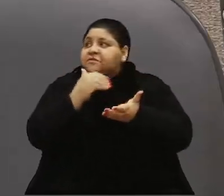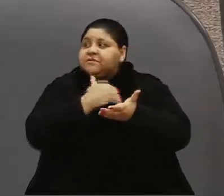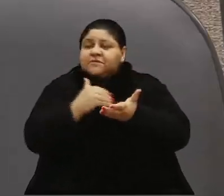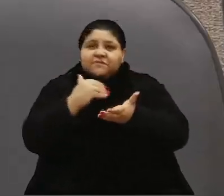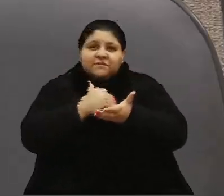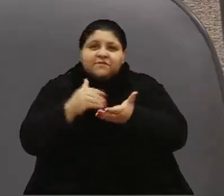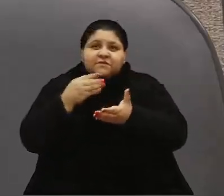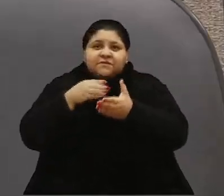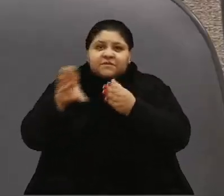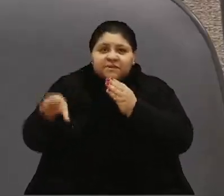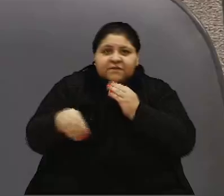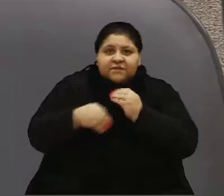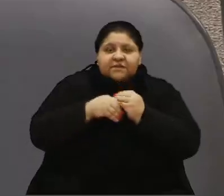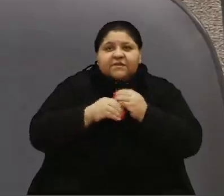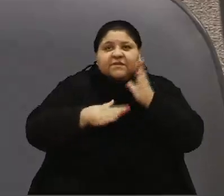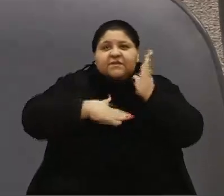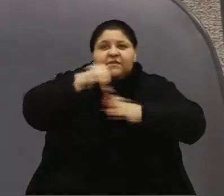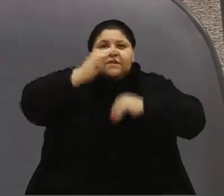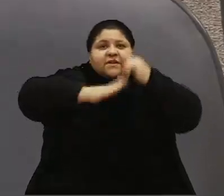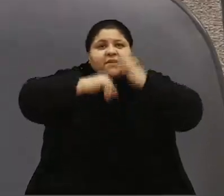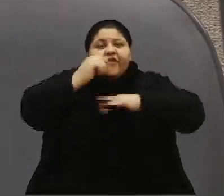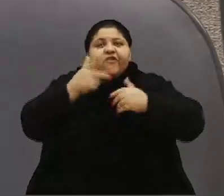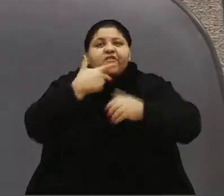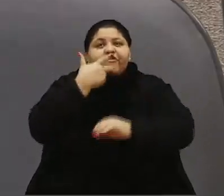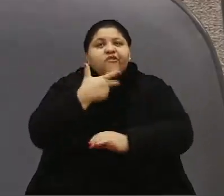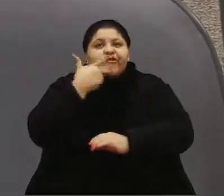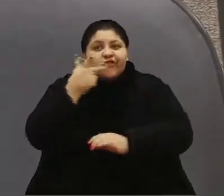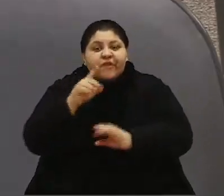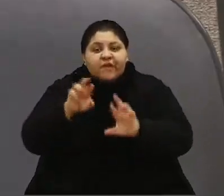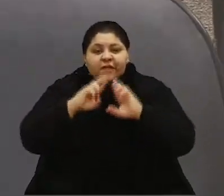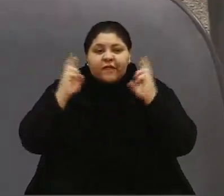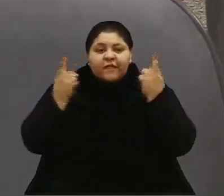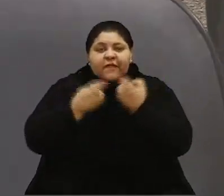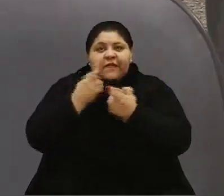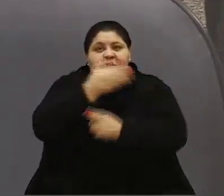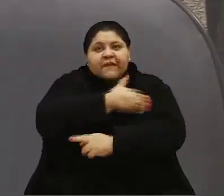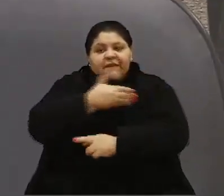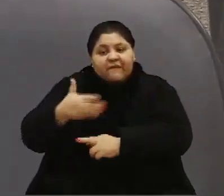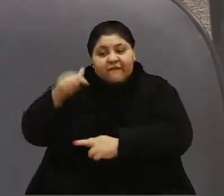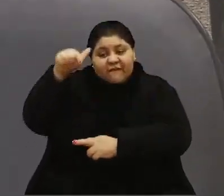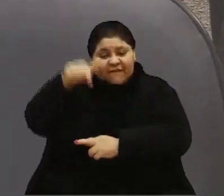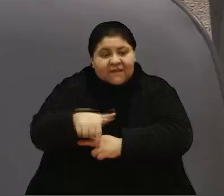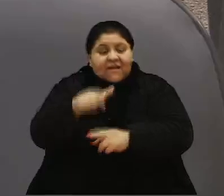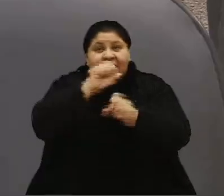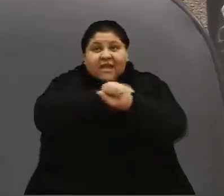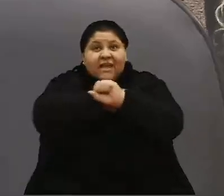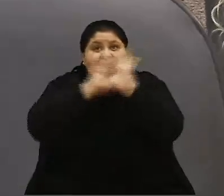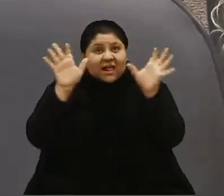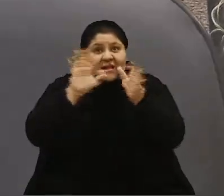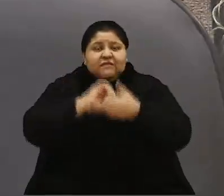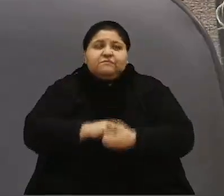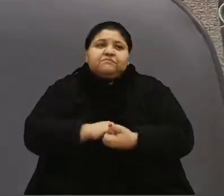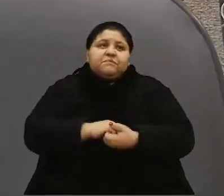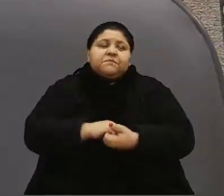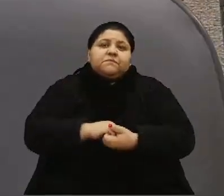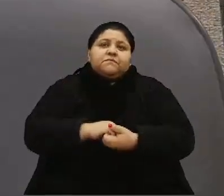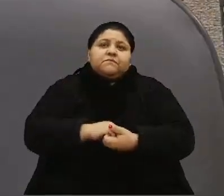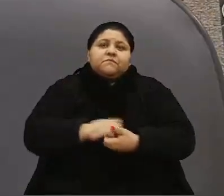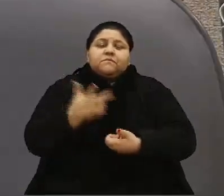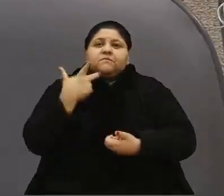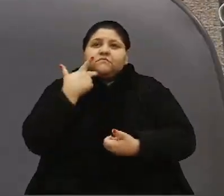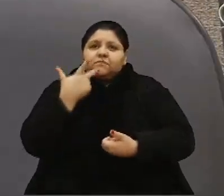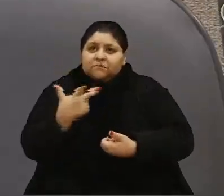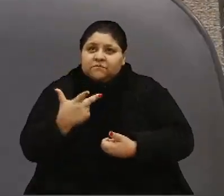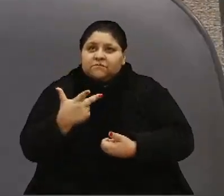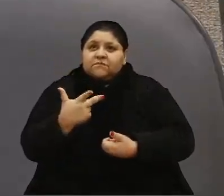o Afonso, a colocar em prática aquilo que ele falou na audiência pública nossa aqui, ficou muito claro isso. E quero dizer